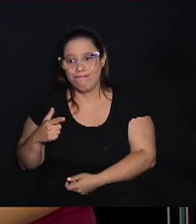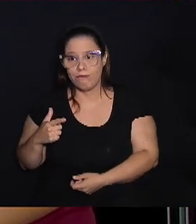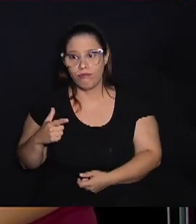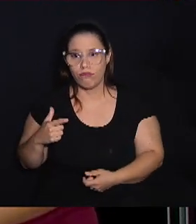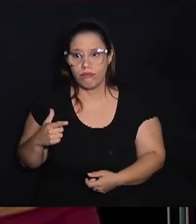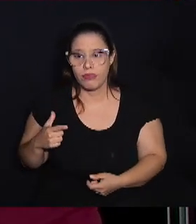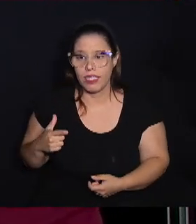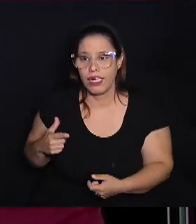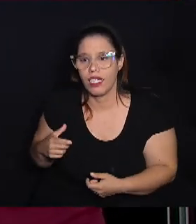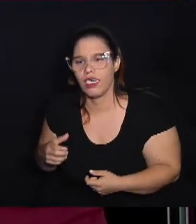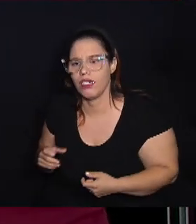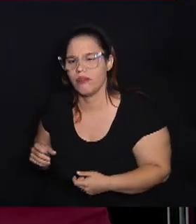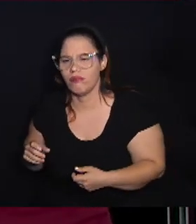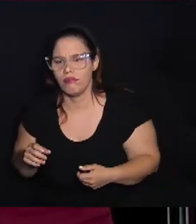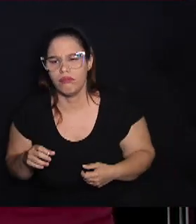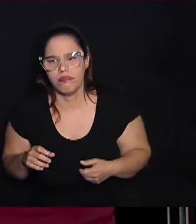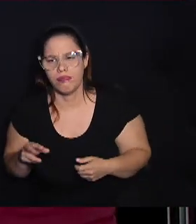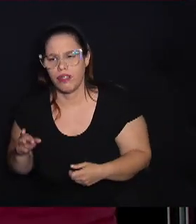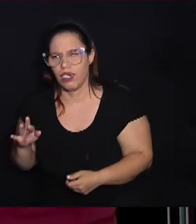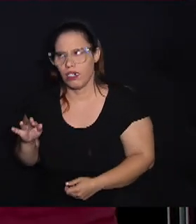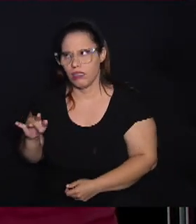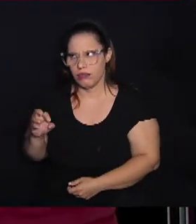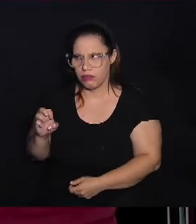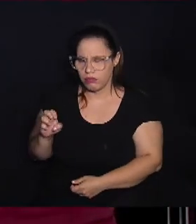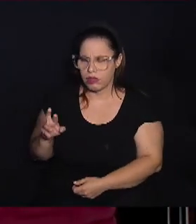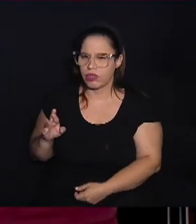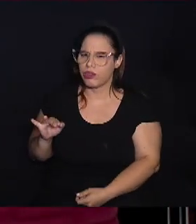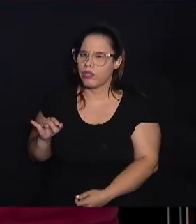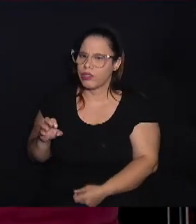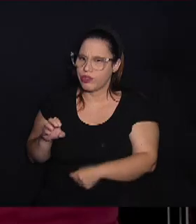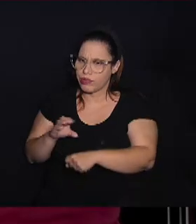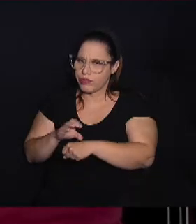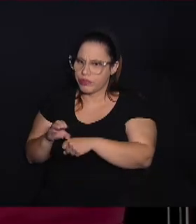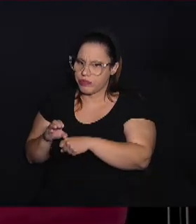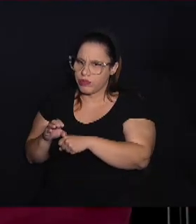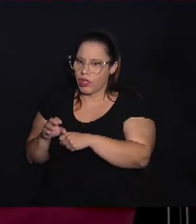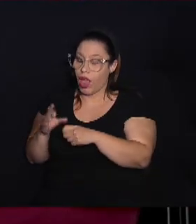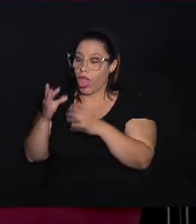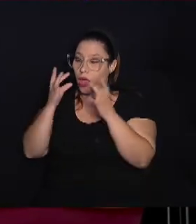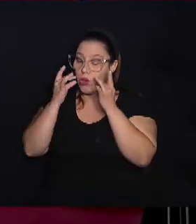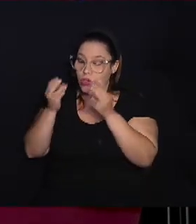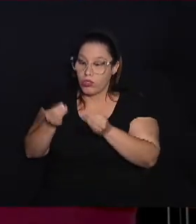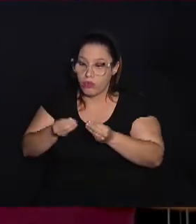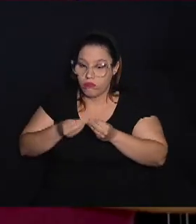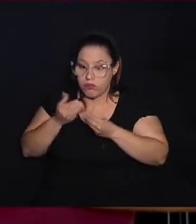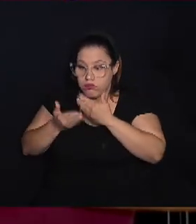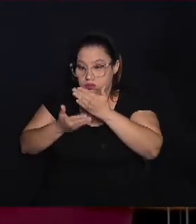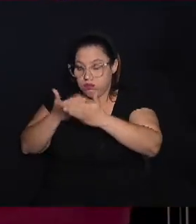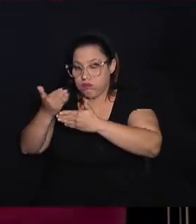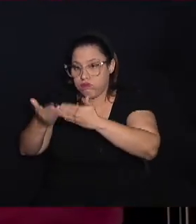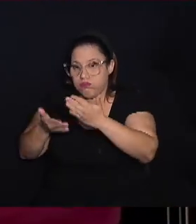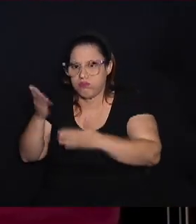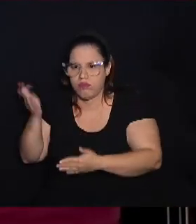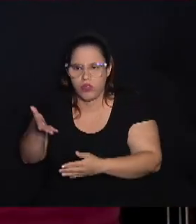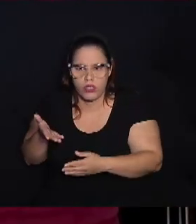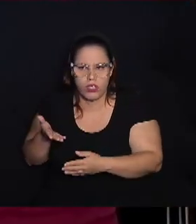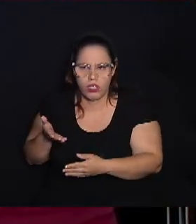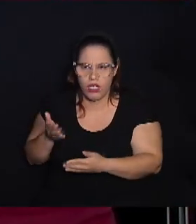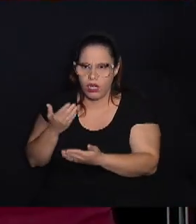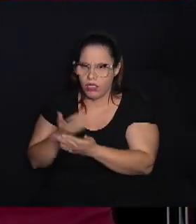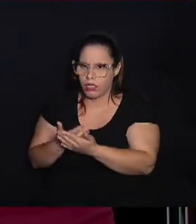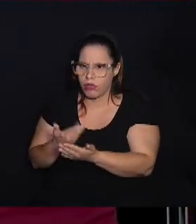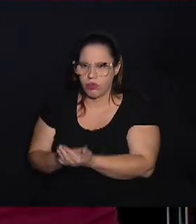arte educadora. Eu acho que a gente o nosso foco, né, é compartilhar o que a gente já estudou. Então, por